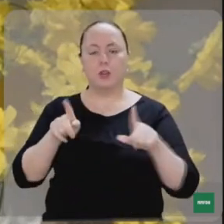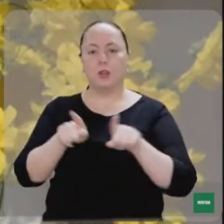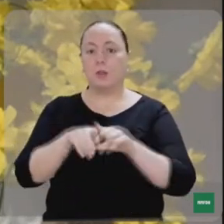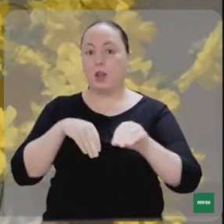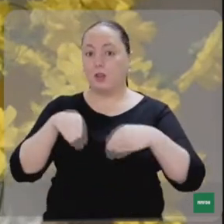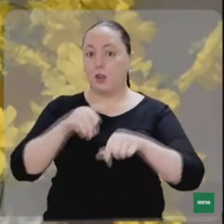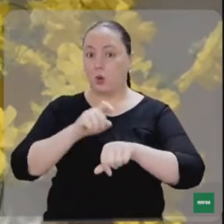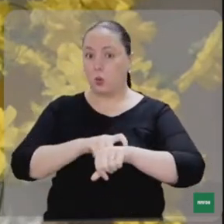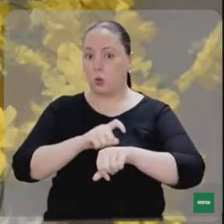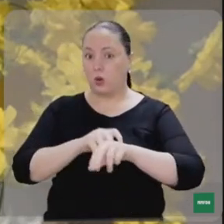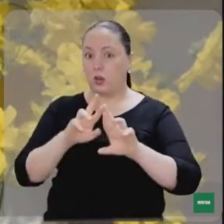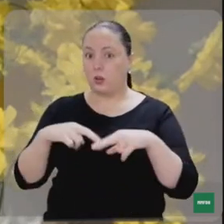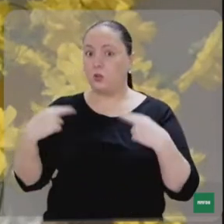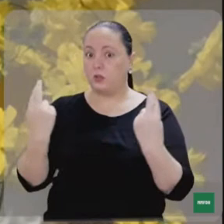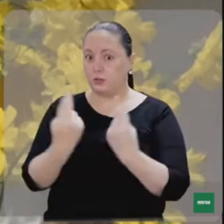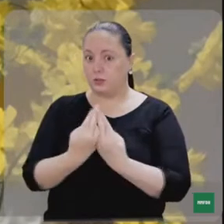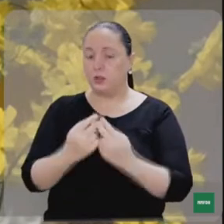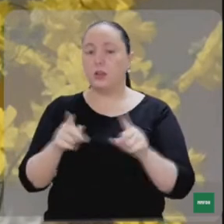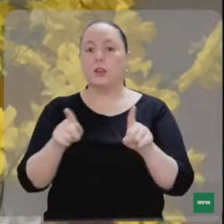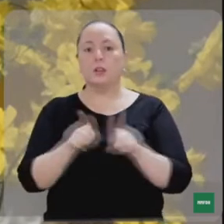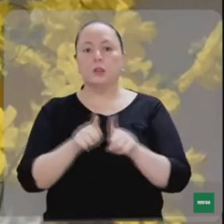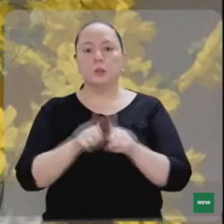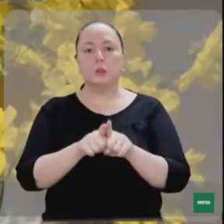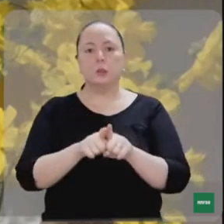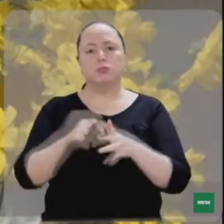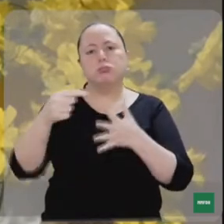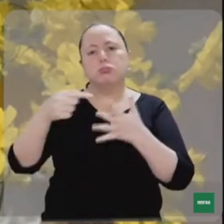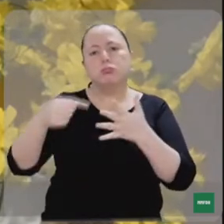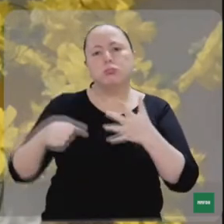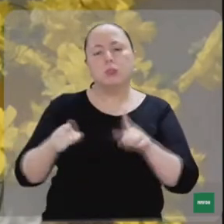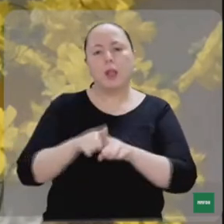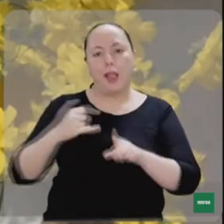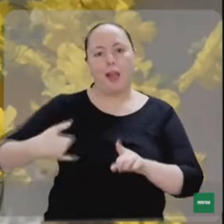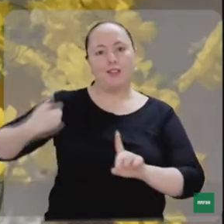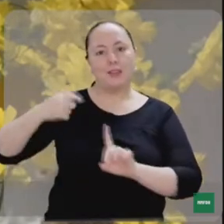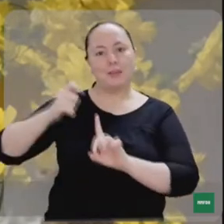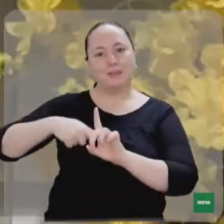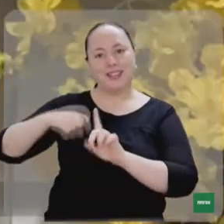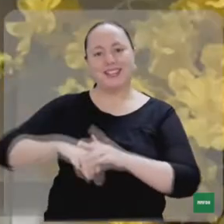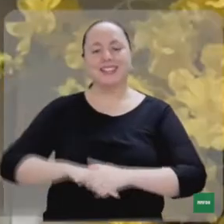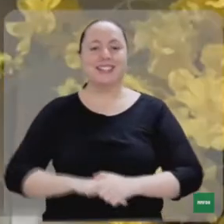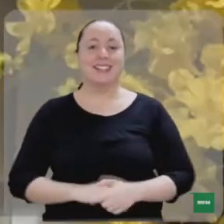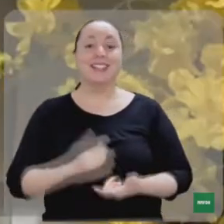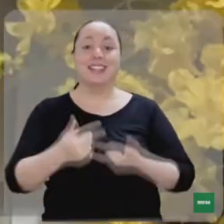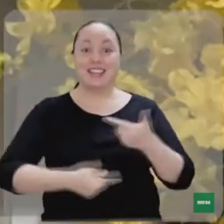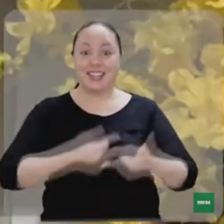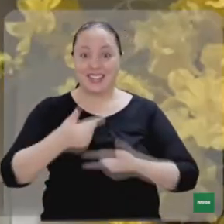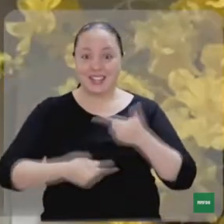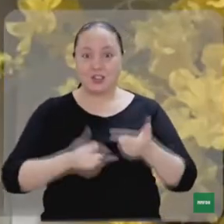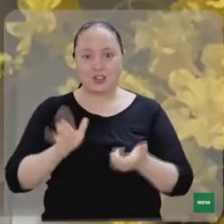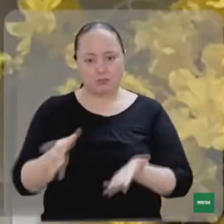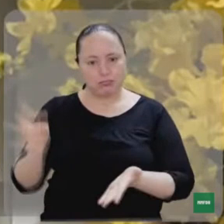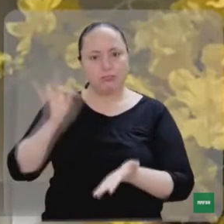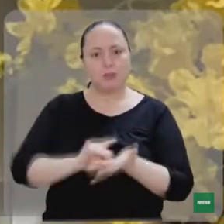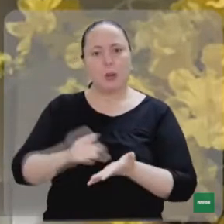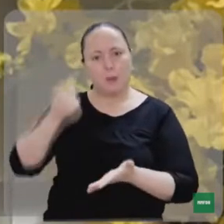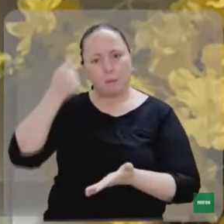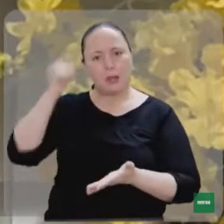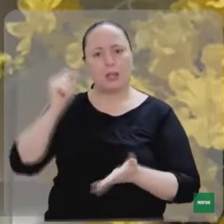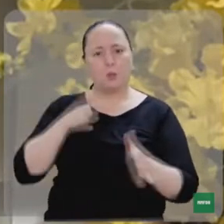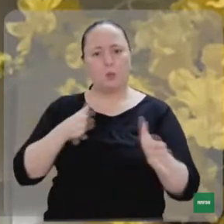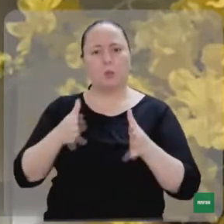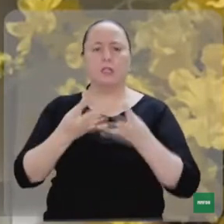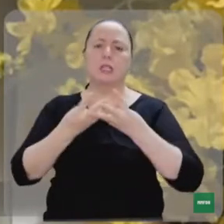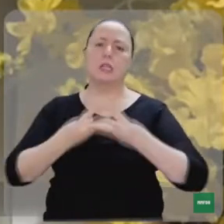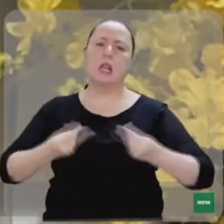flexibilidade de horário entre reuniões, o Craft Day e os aniversariantes do mês. As iniciativas foram implementadas pensando nesse